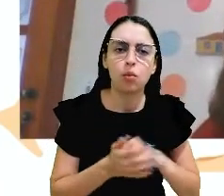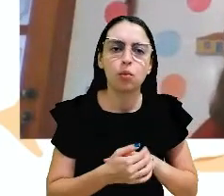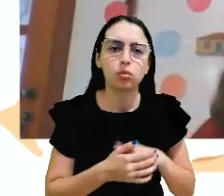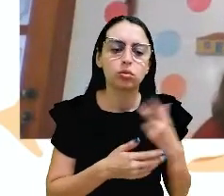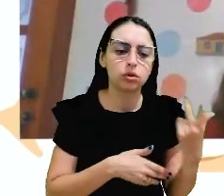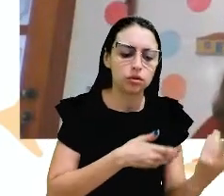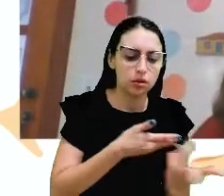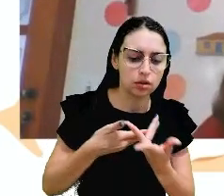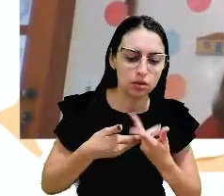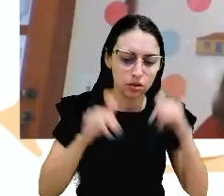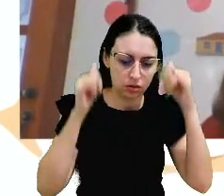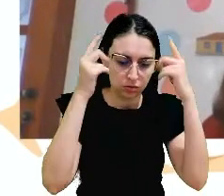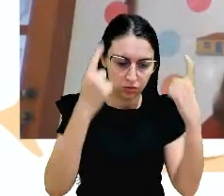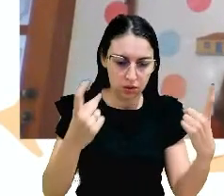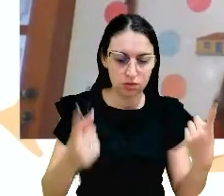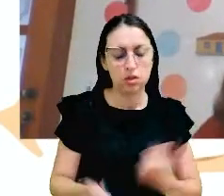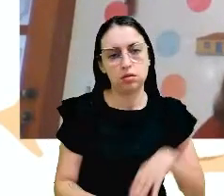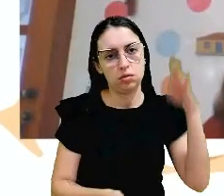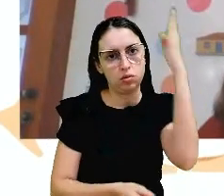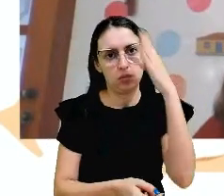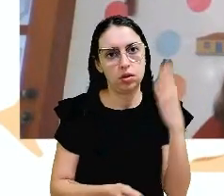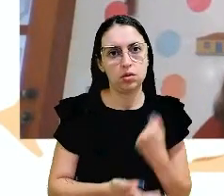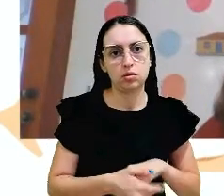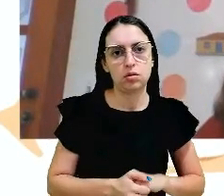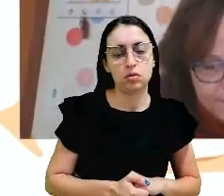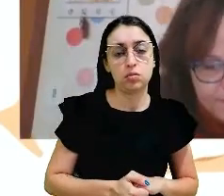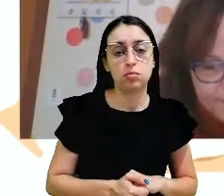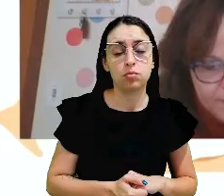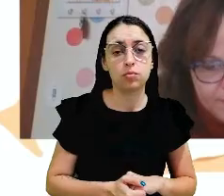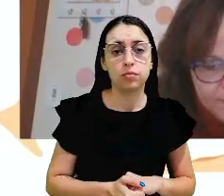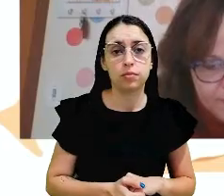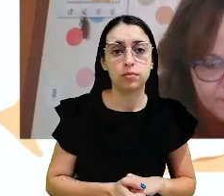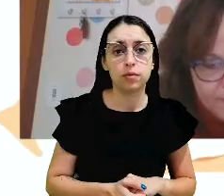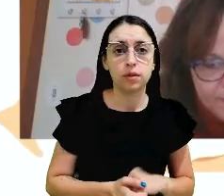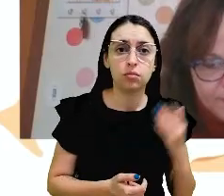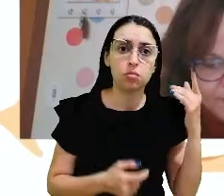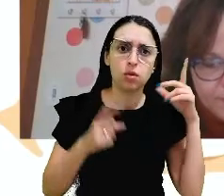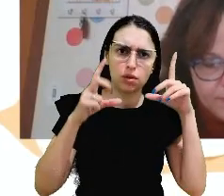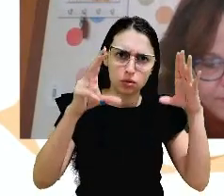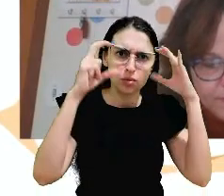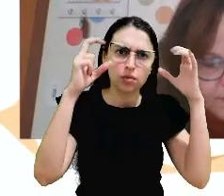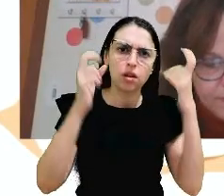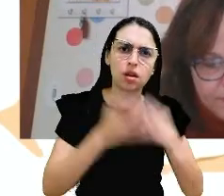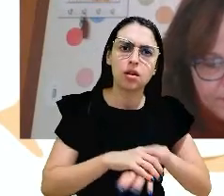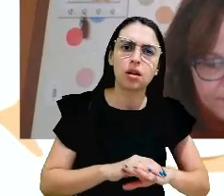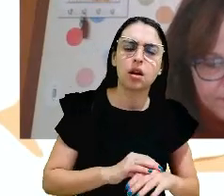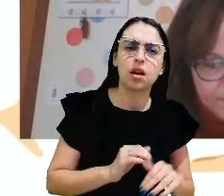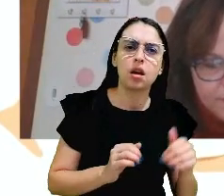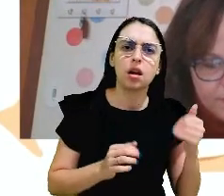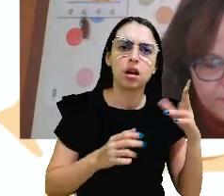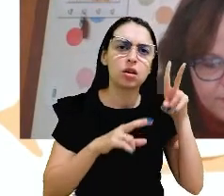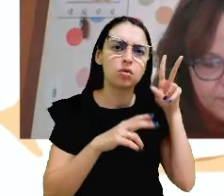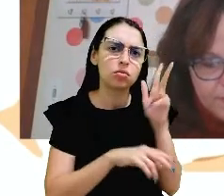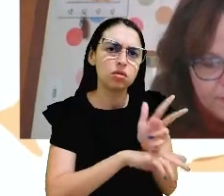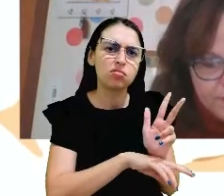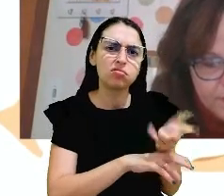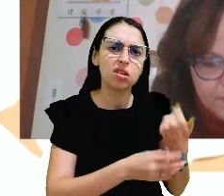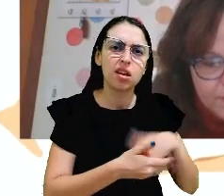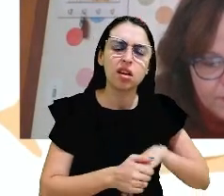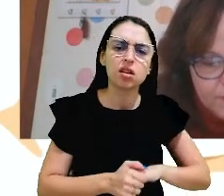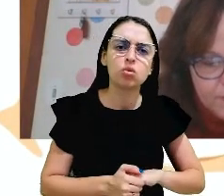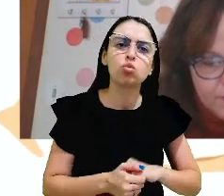da violência obstétrica no Brasil e até para alertar as nossas espectadoras, os nossos espectadores